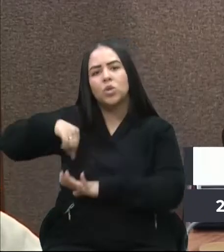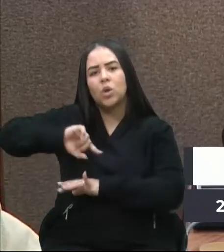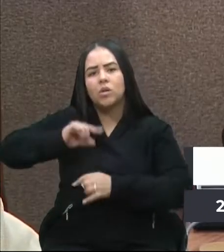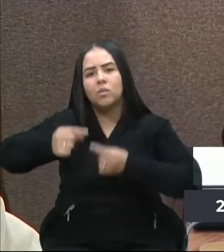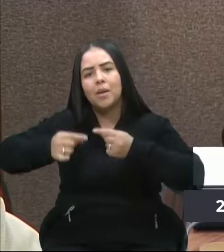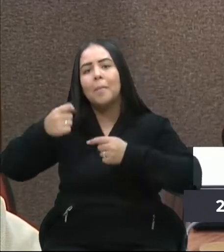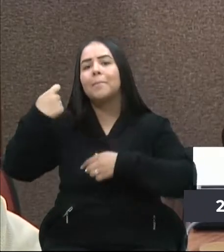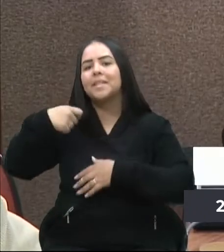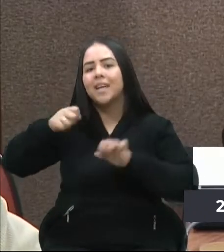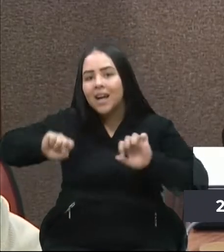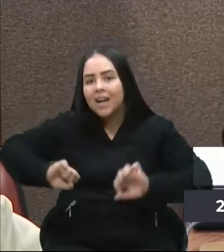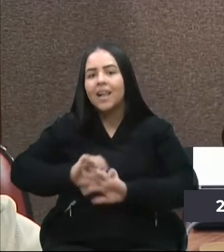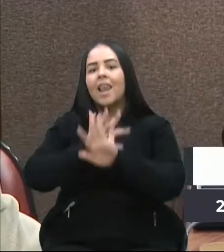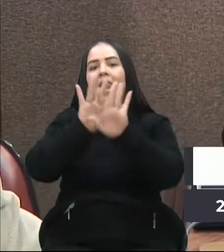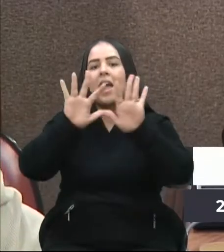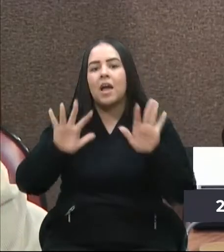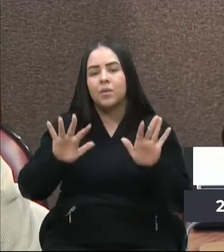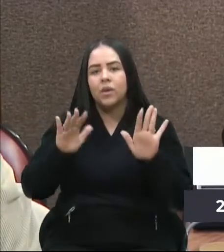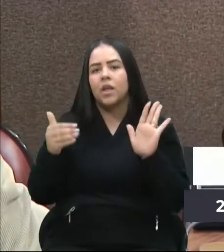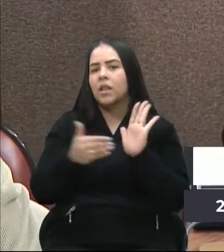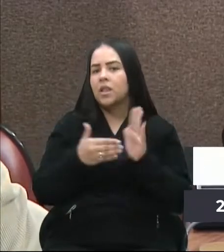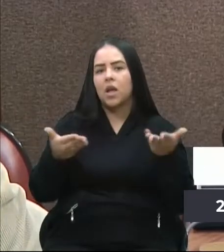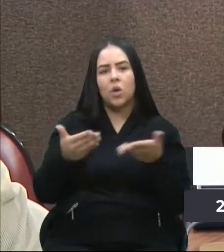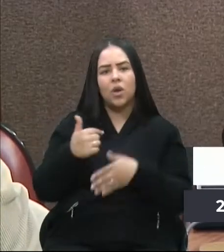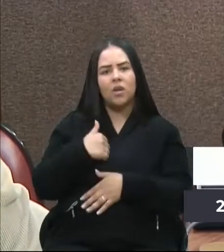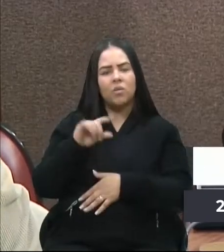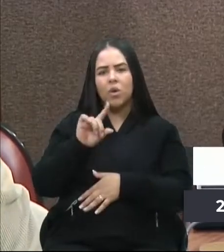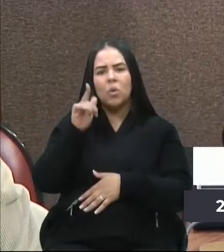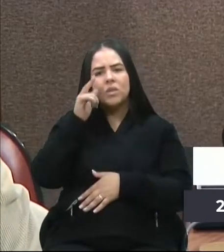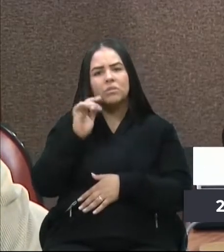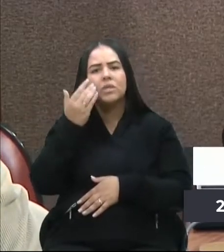claro. E eu, até agora, não consigo entender